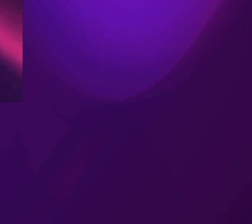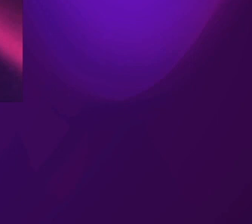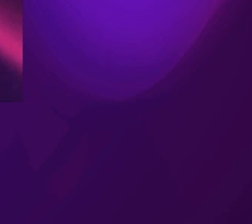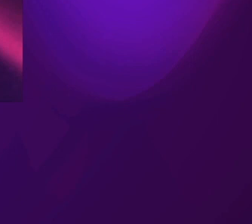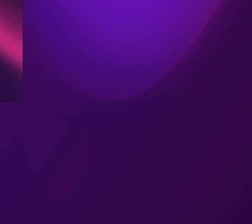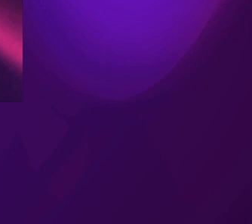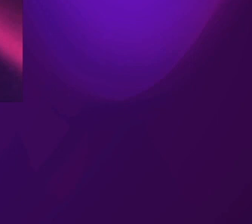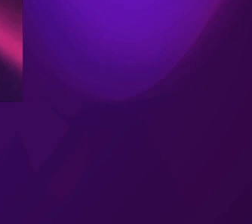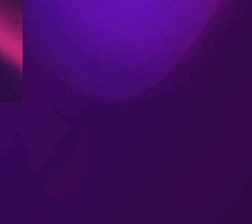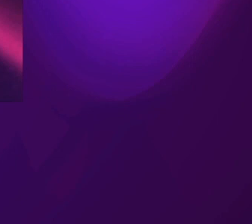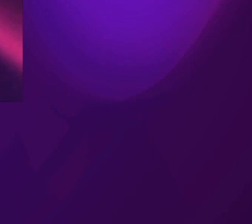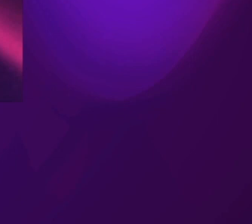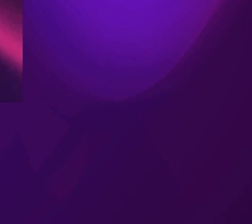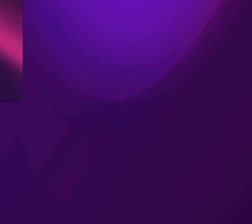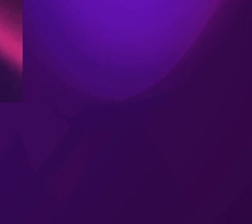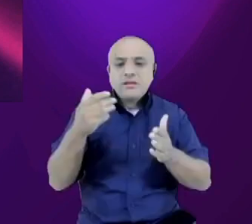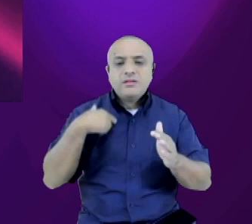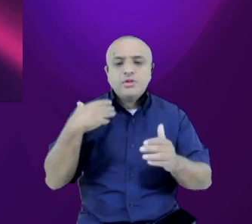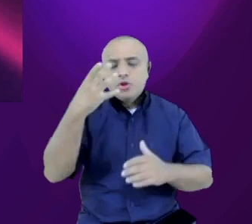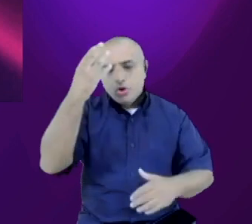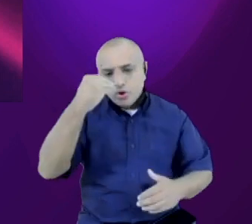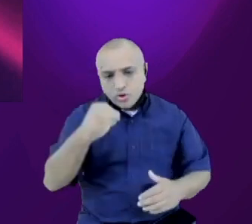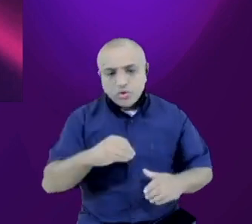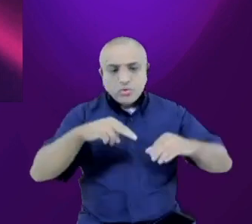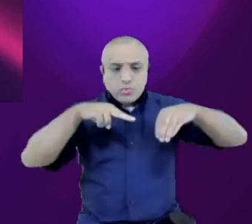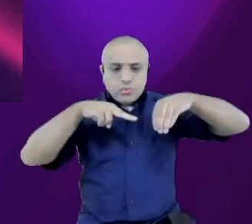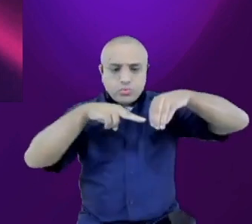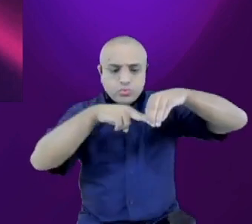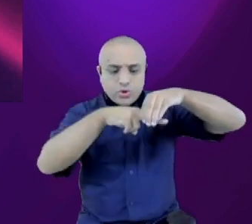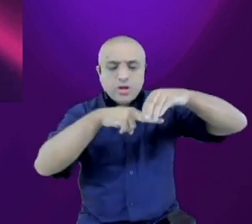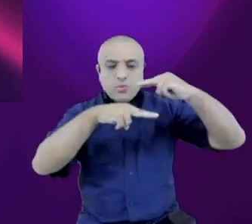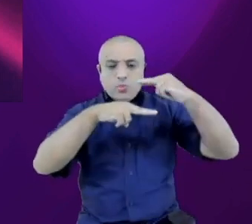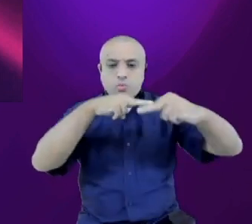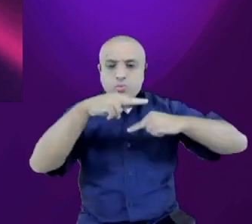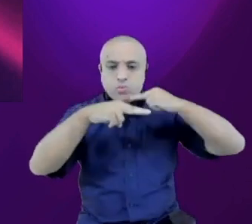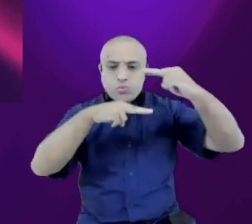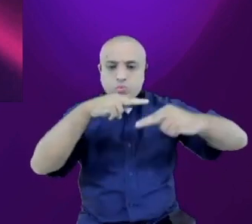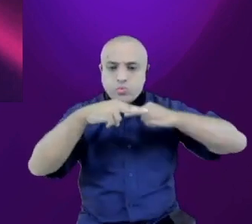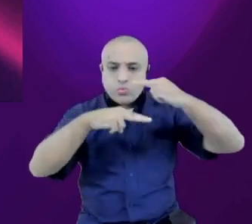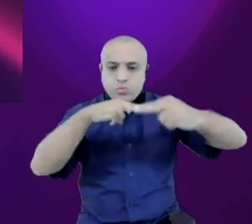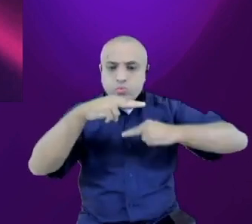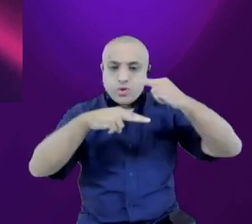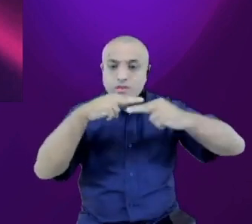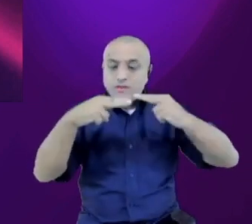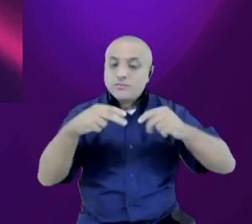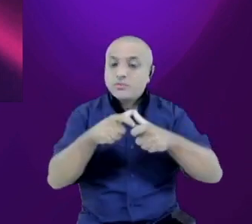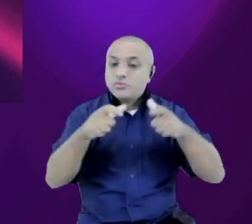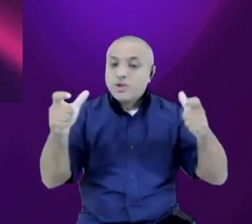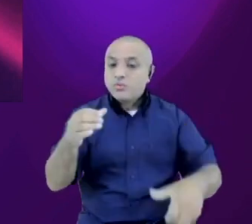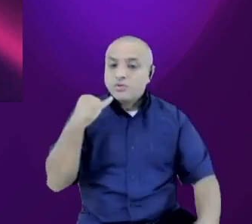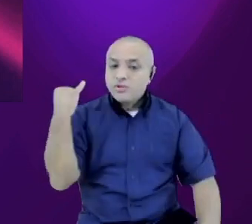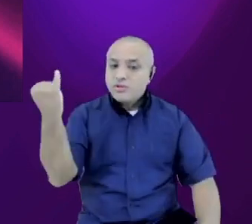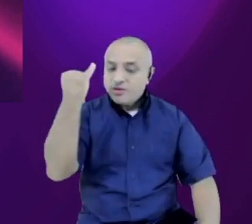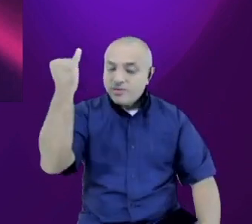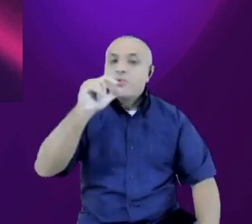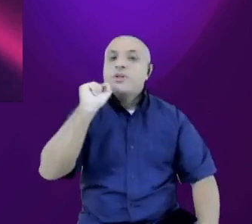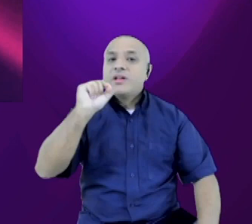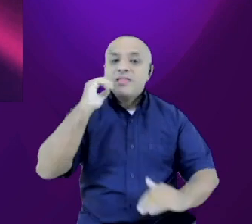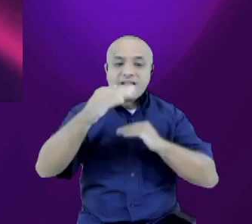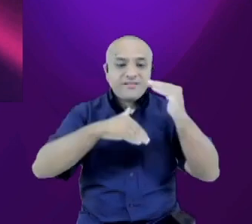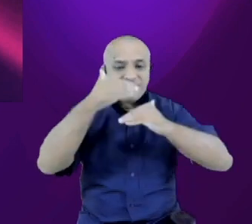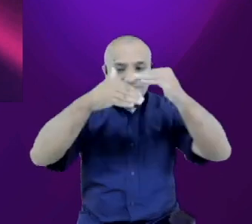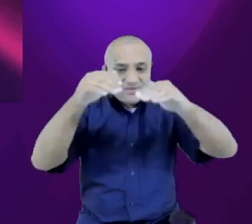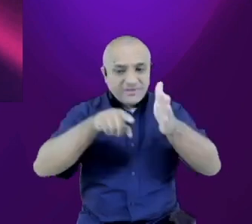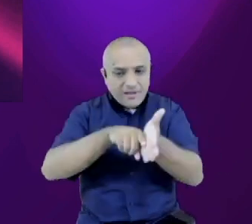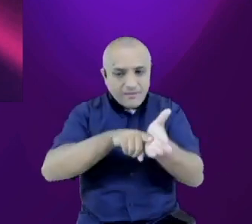como ultrassonografia, tomografia e ressonância magnética, e a gente teve um outro salto importante aí no desenvolvimento da